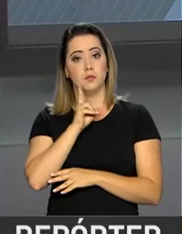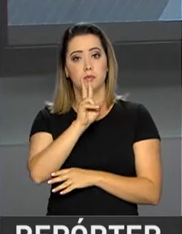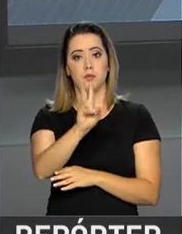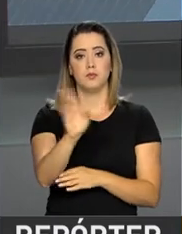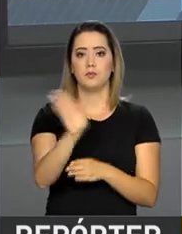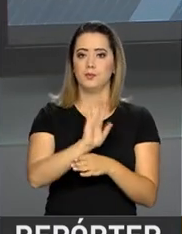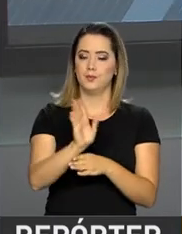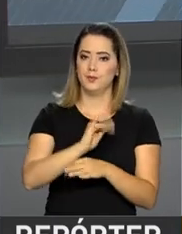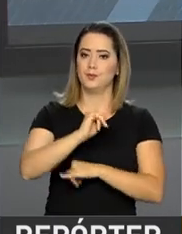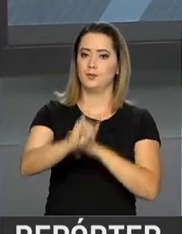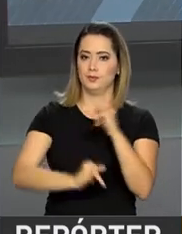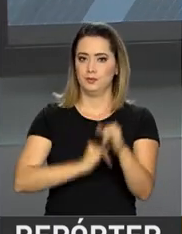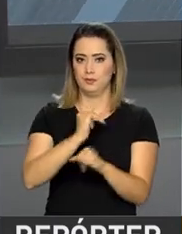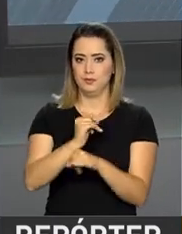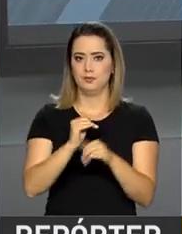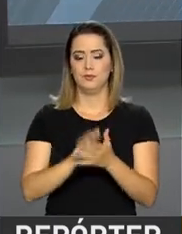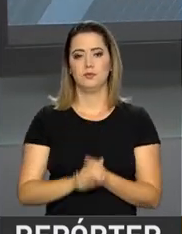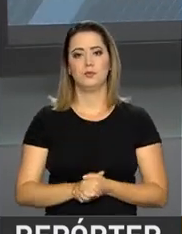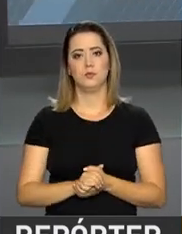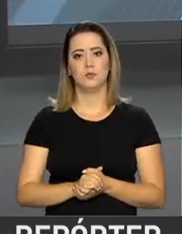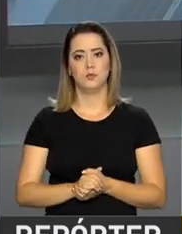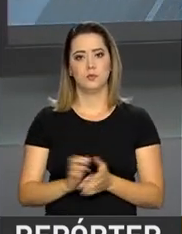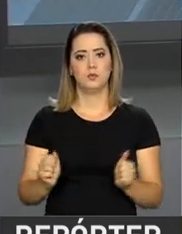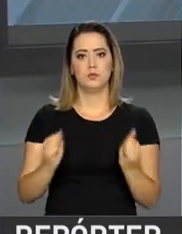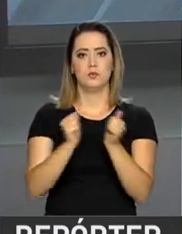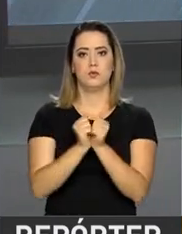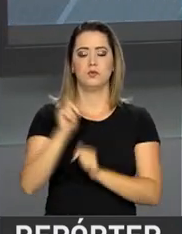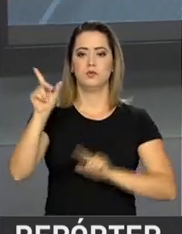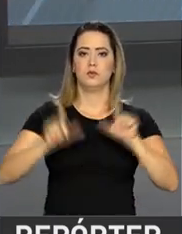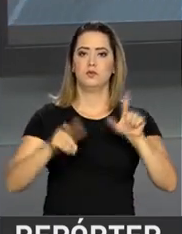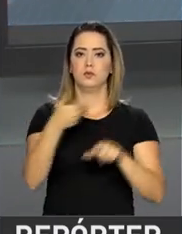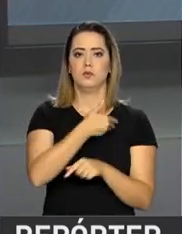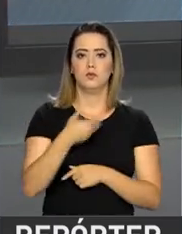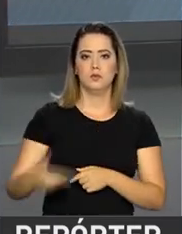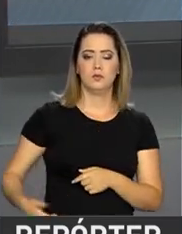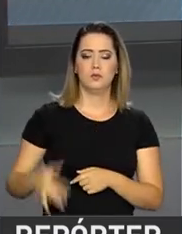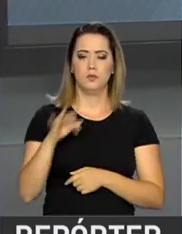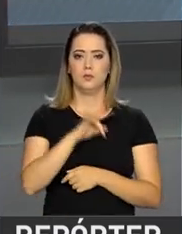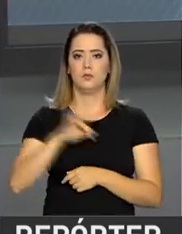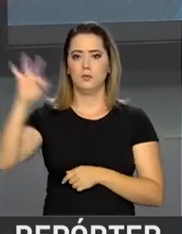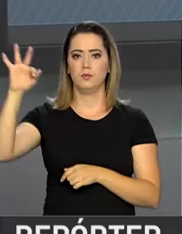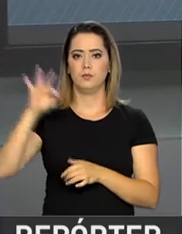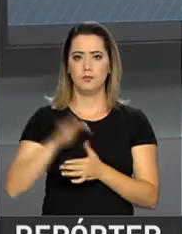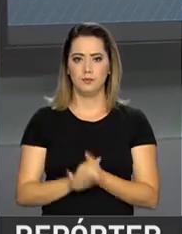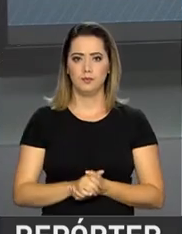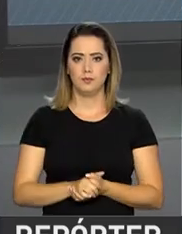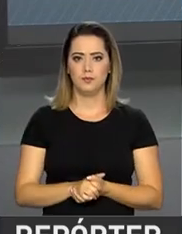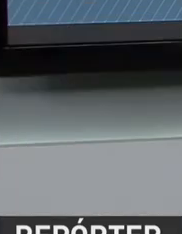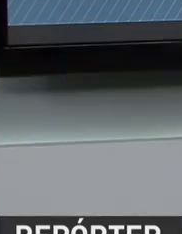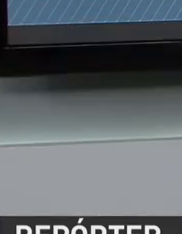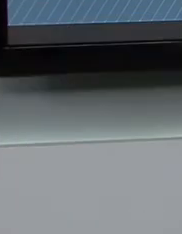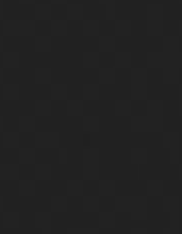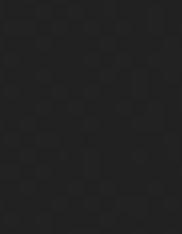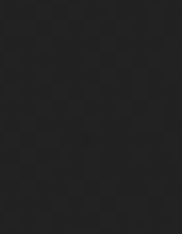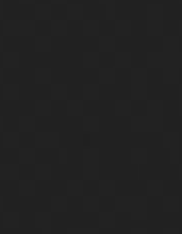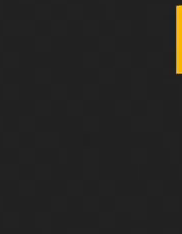acompanhe a nossa programação também na internet continue com a gente na nbr a tv do governo federal